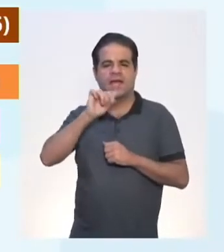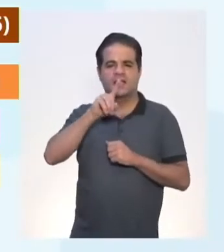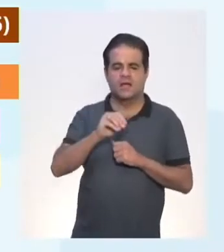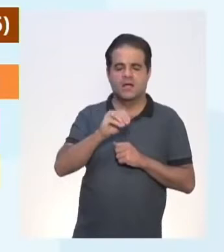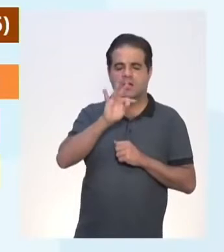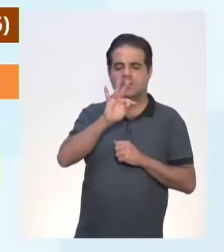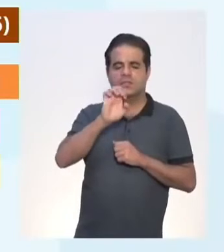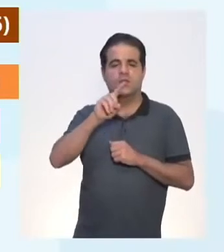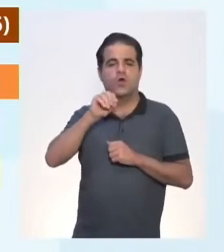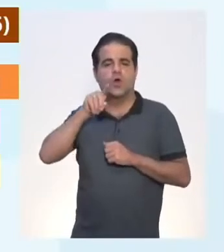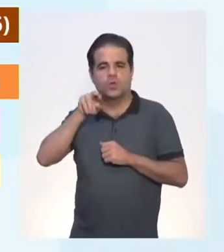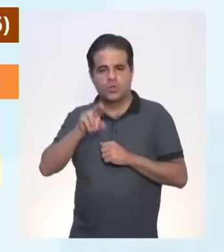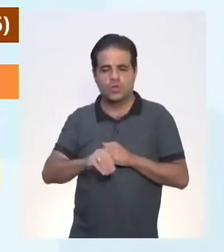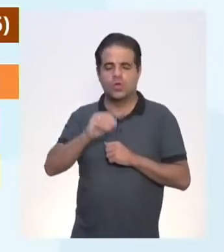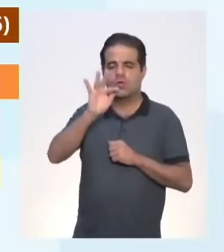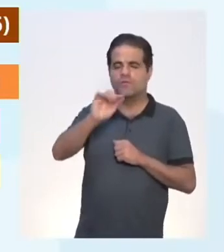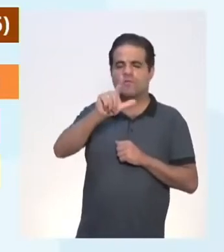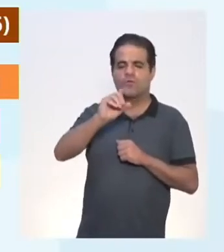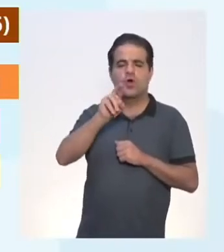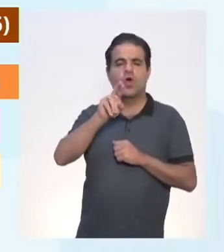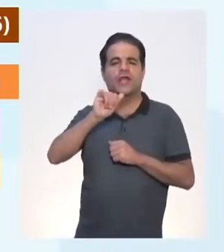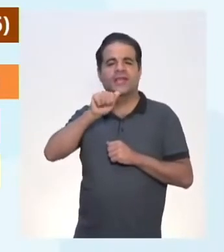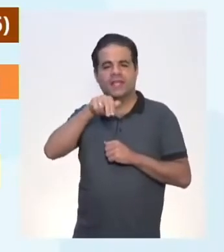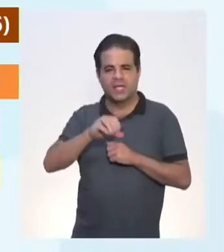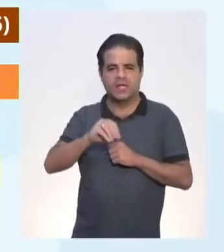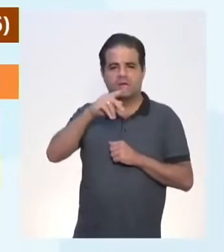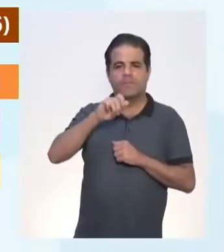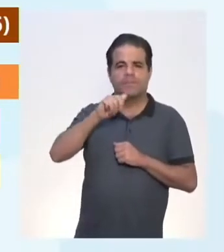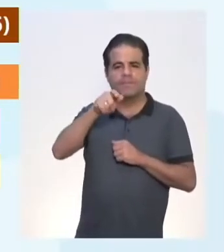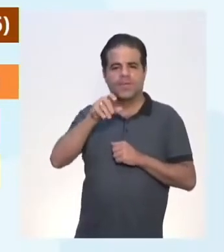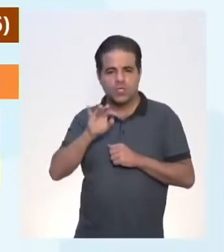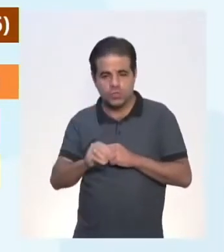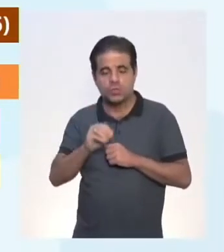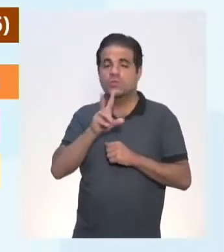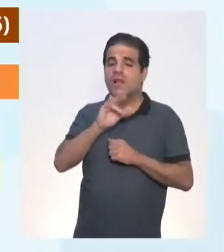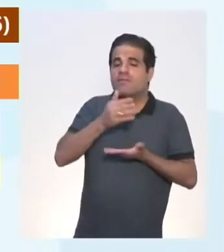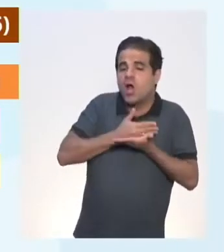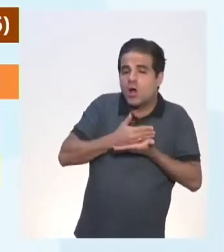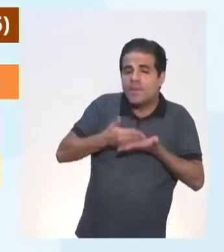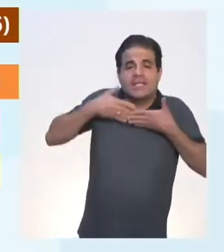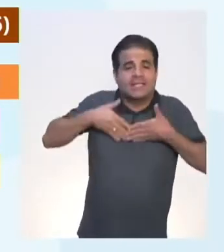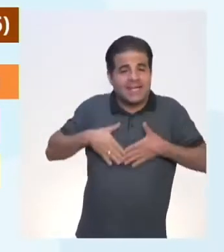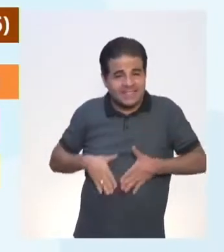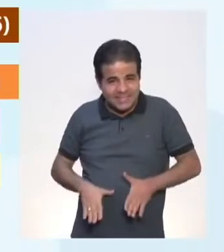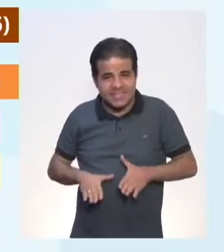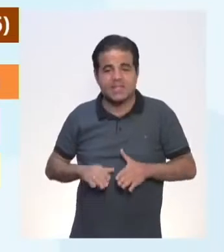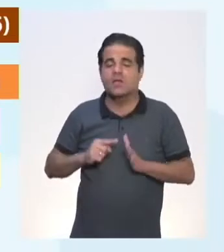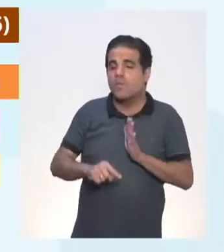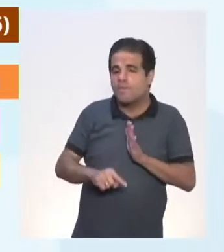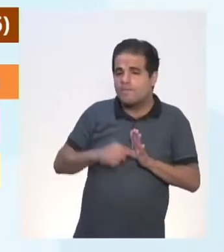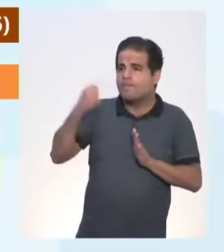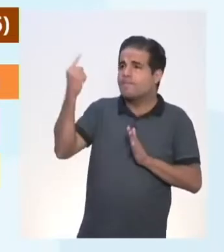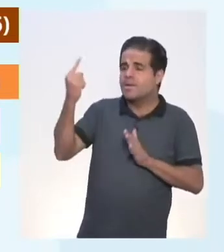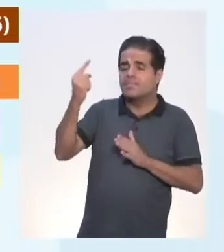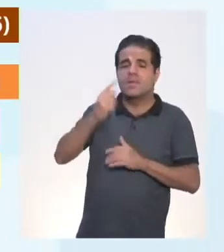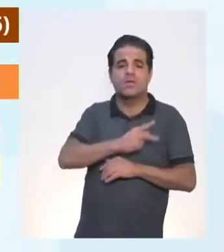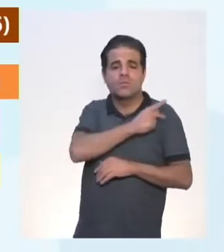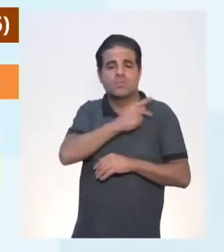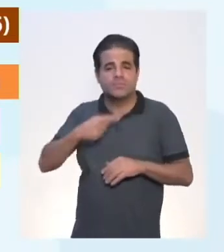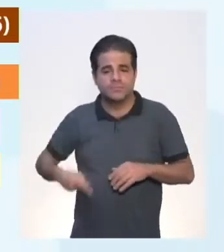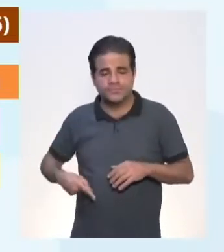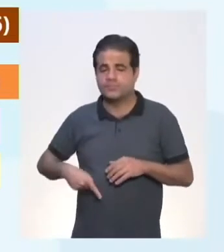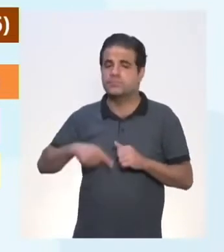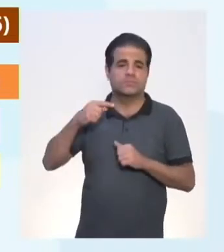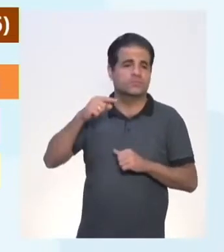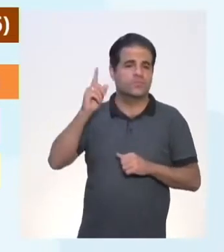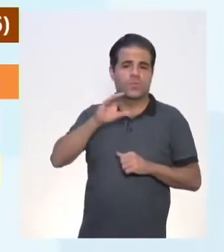e Floriano Peixoto. Então, a República ela vai nascer e o primeiro presidente da República não